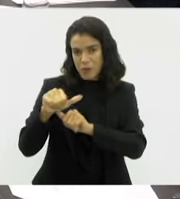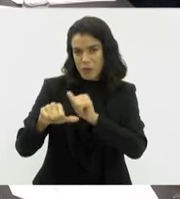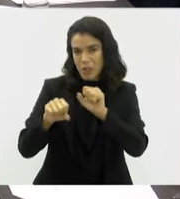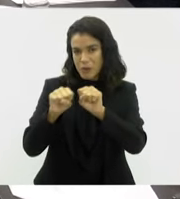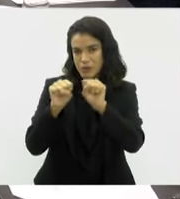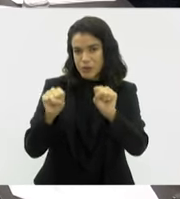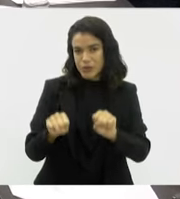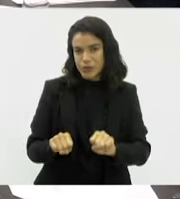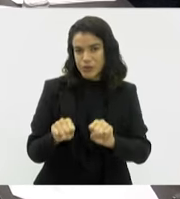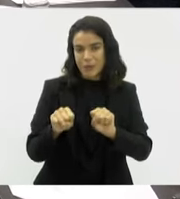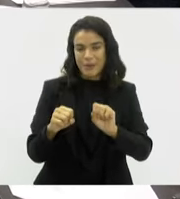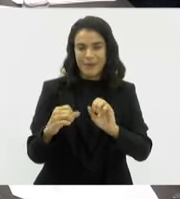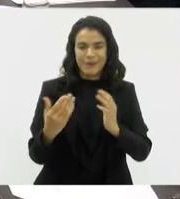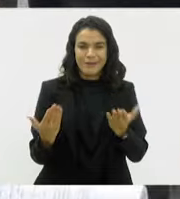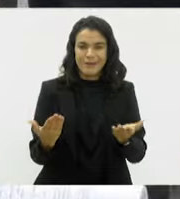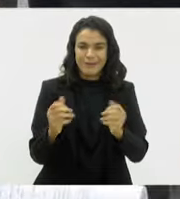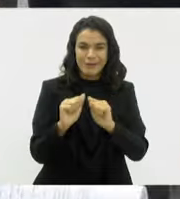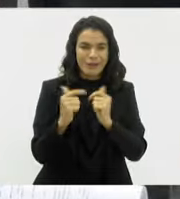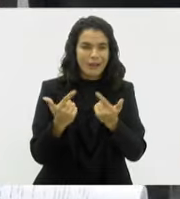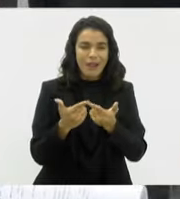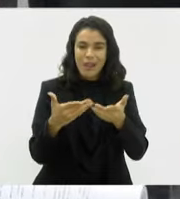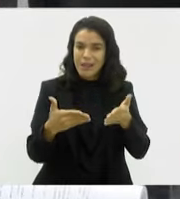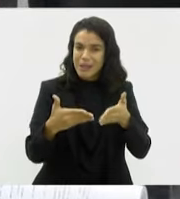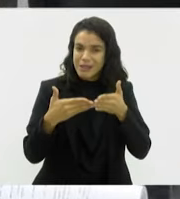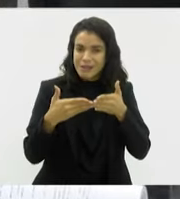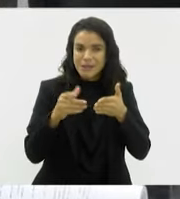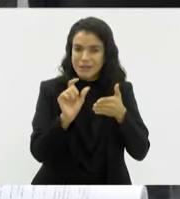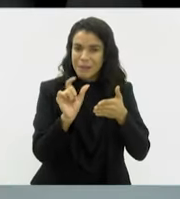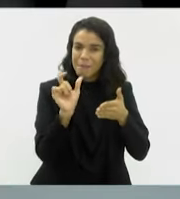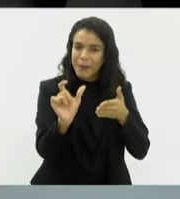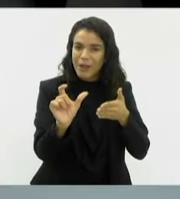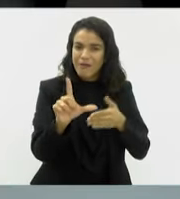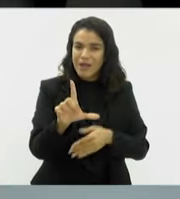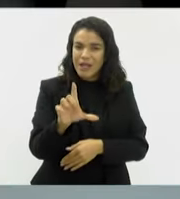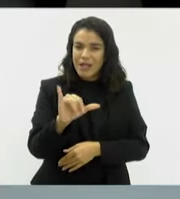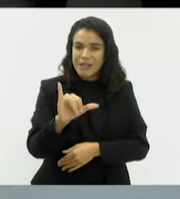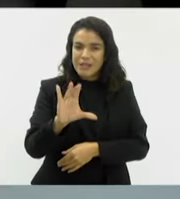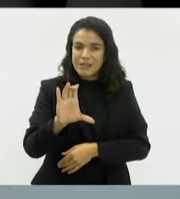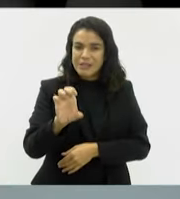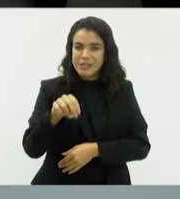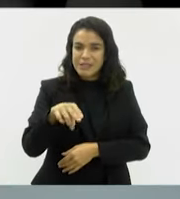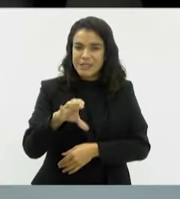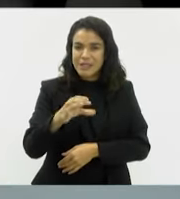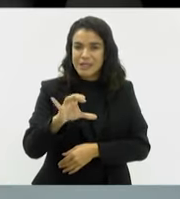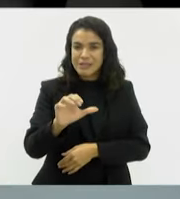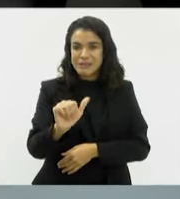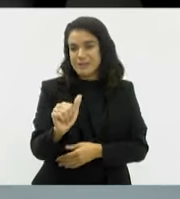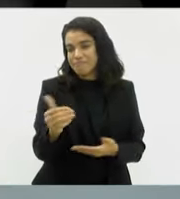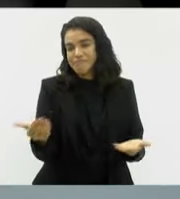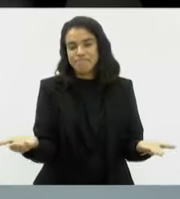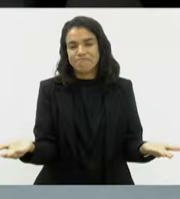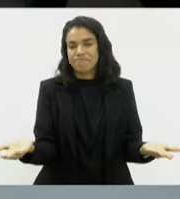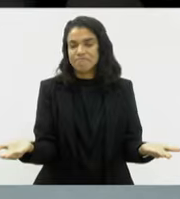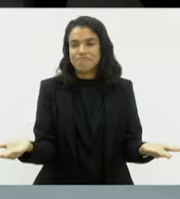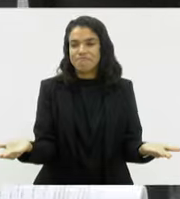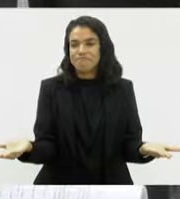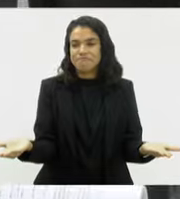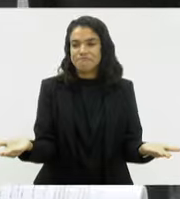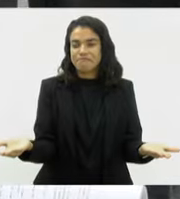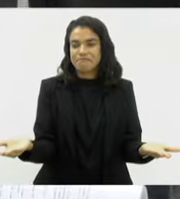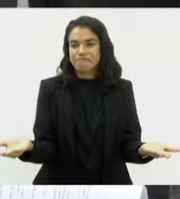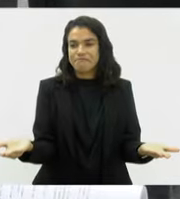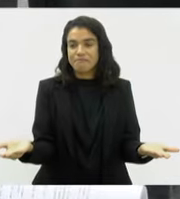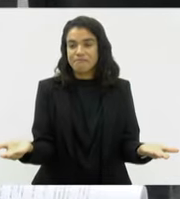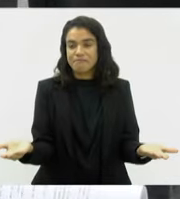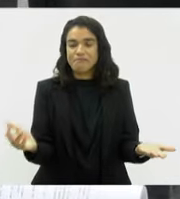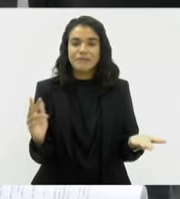botar licença maternidade. É licença, licença. Não, mas pode botar licença com uma outra cor. É, mas... Mas o que eu estou